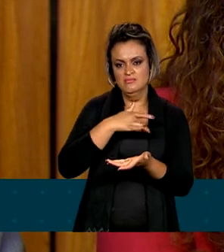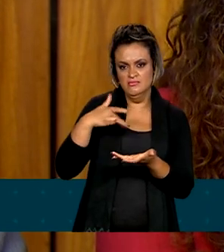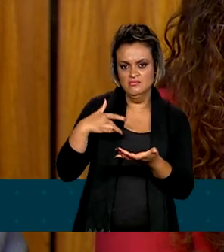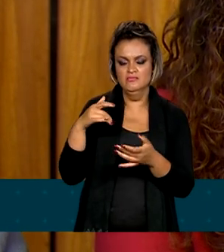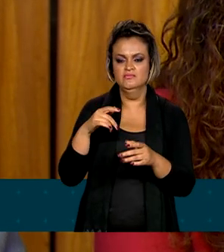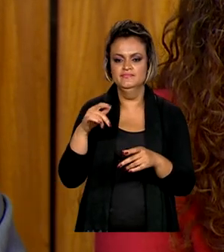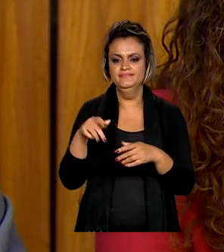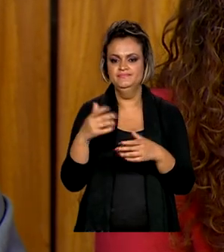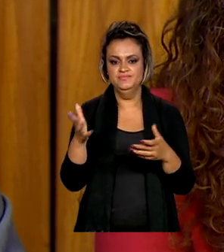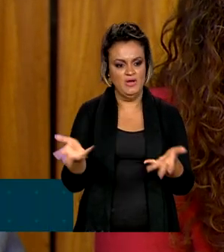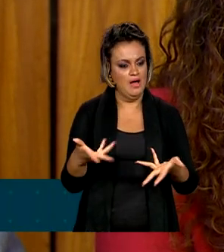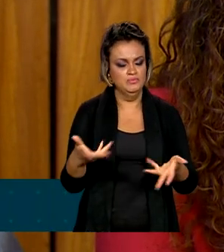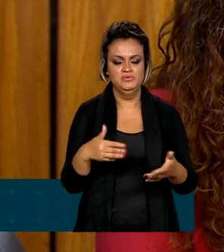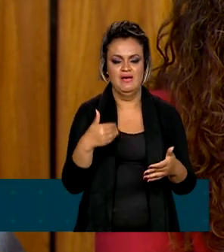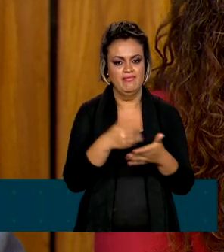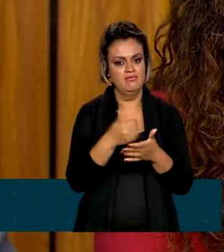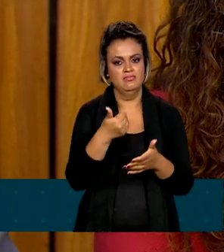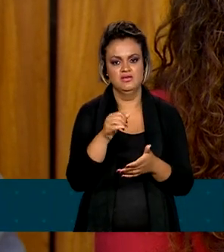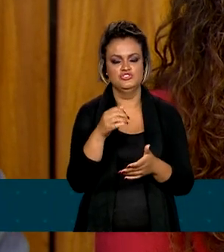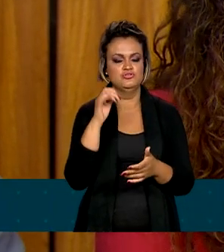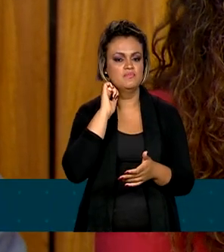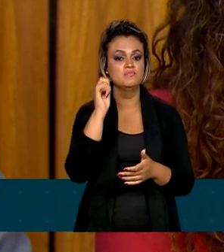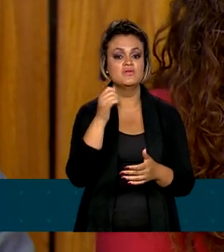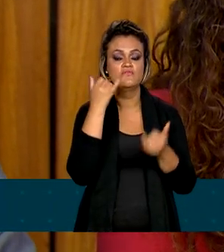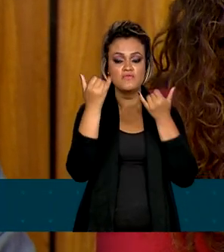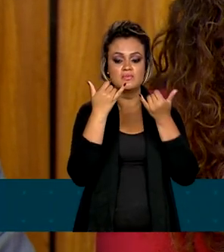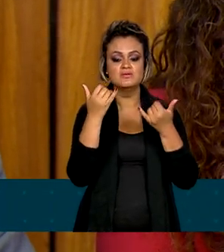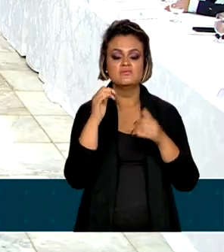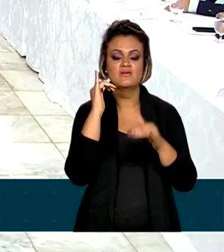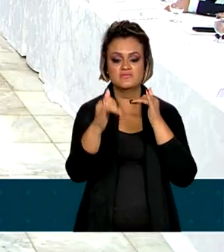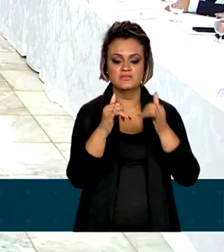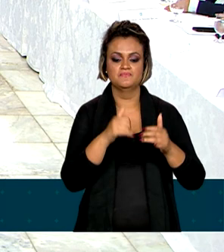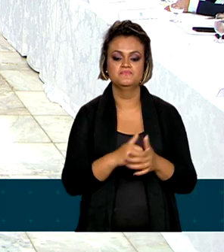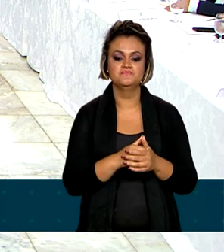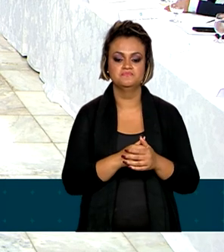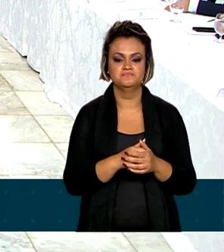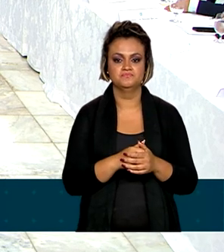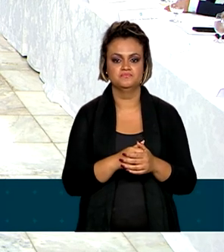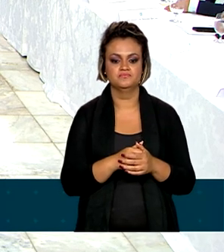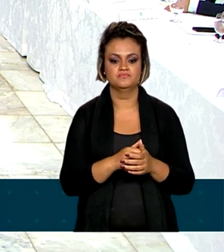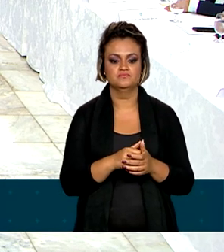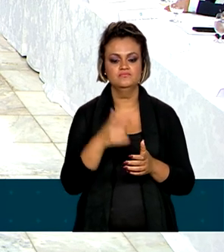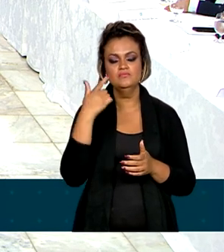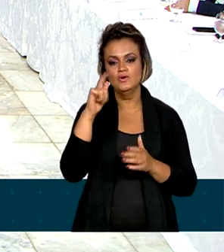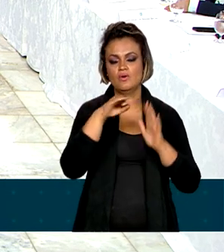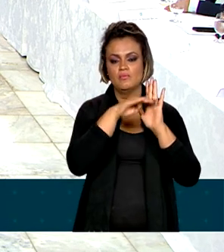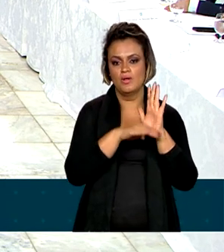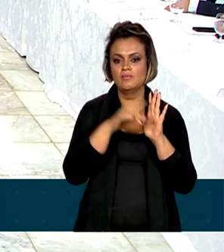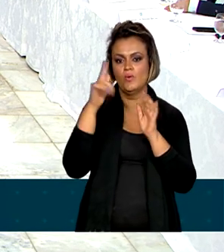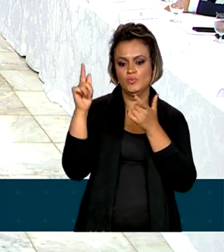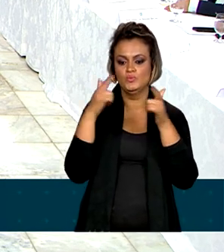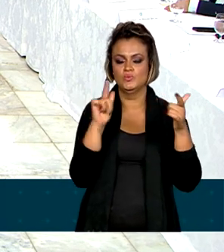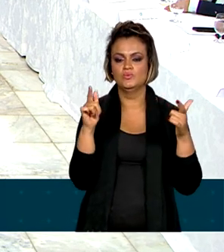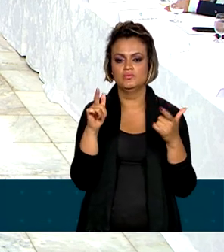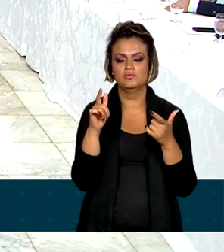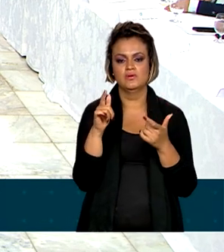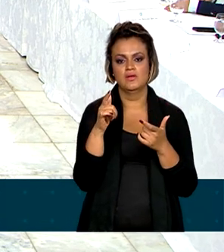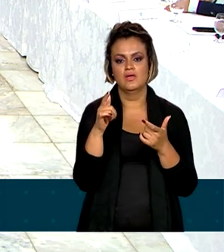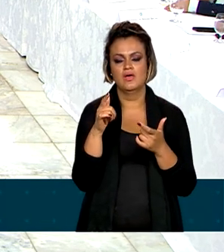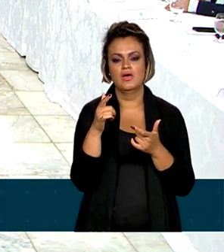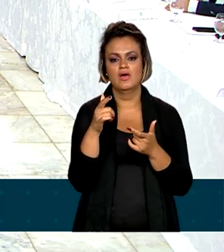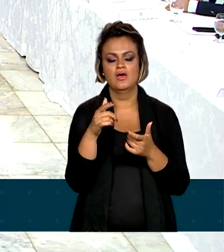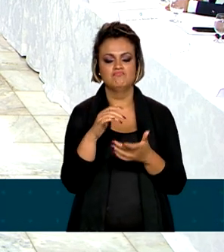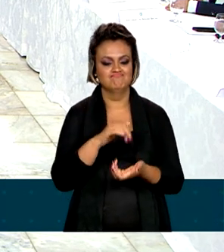população. Então, esta é a mensagem. Outros programas, eu quero aqui,